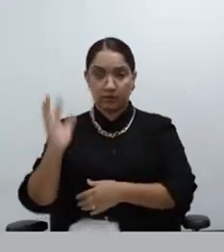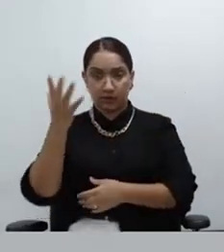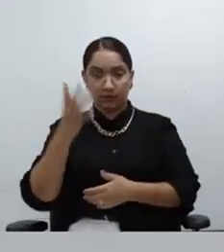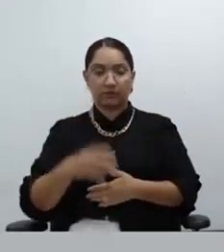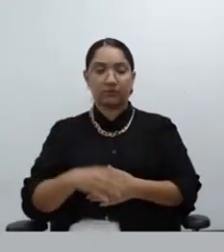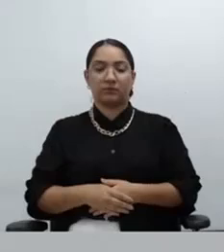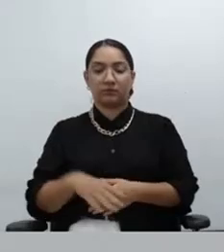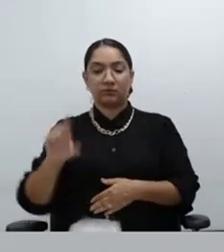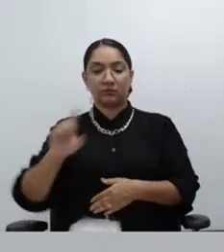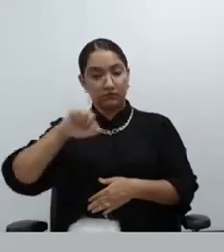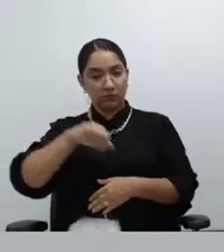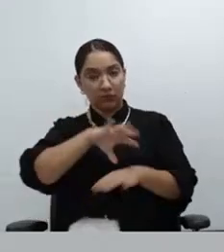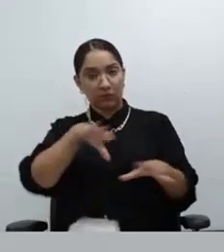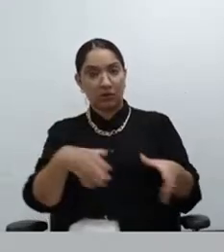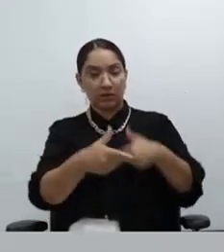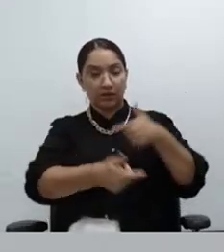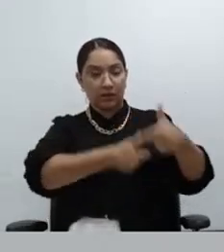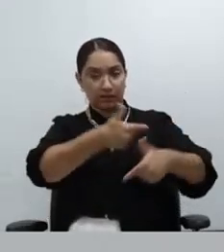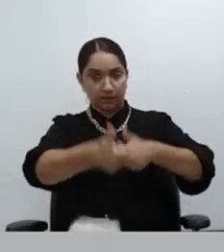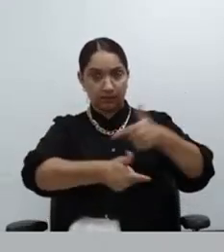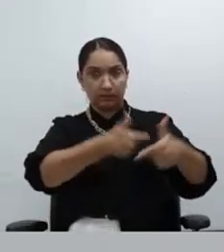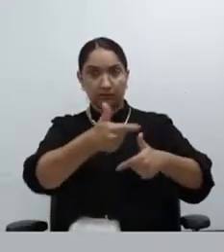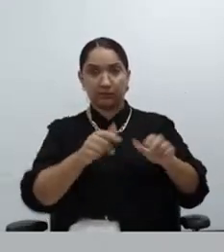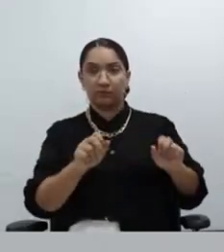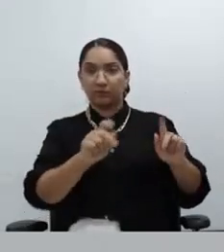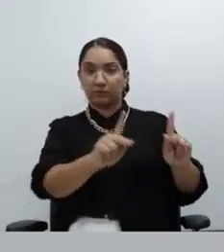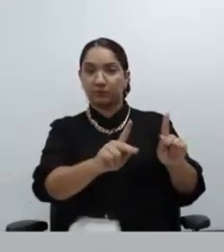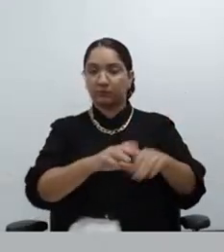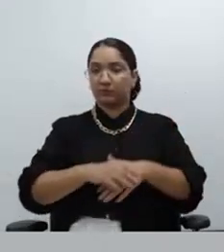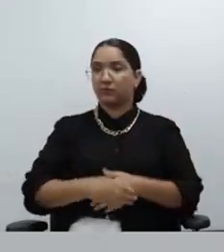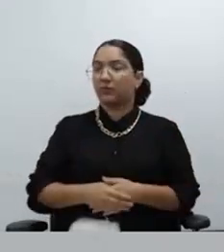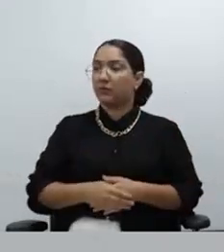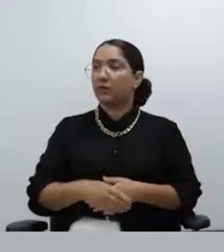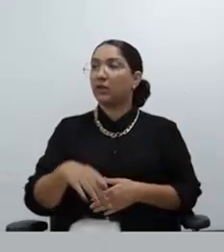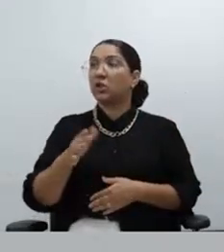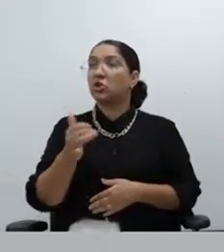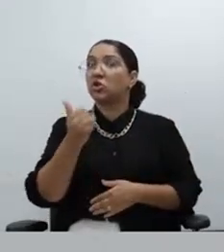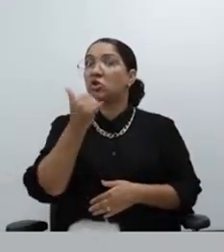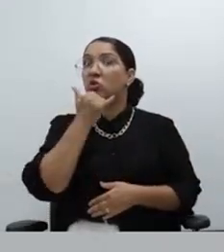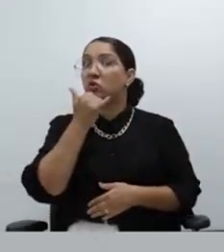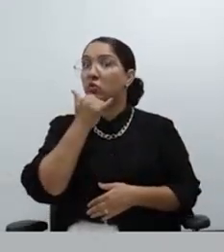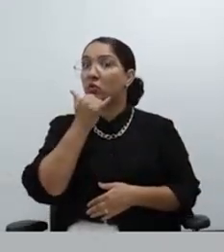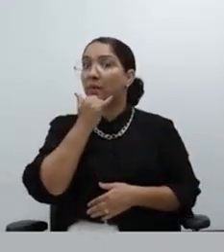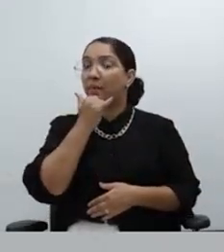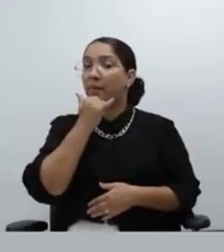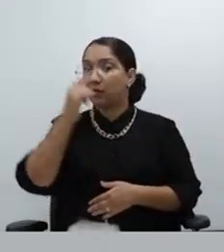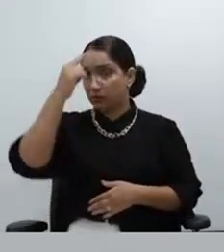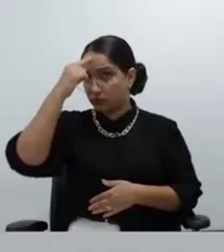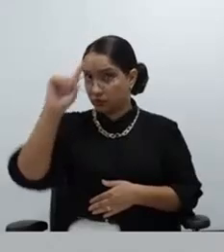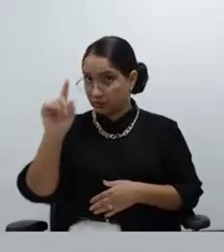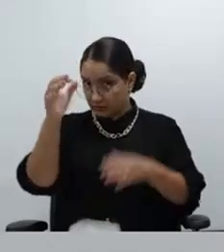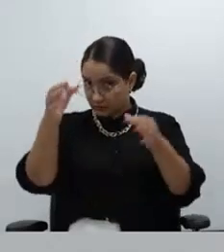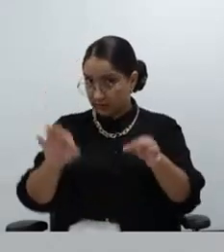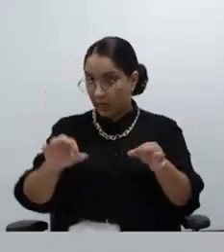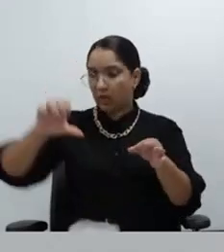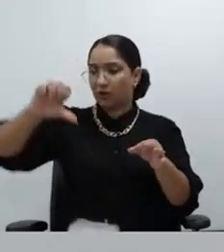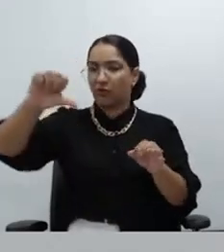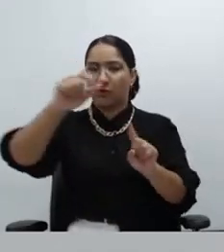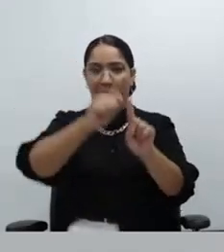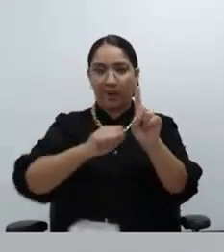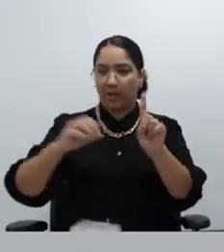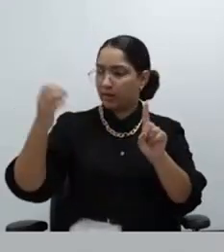do grupo de trabalho, né? Além disso, perdão, dia 9/10, a próxima reunião. Além disso, participei